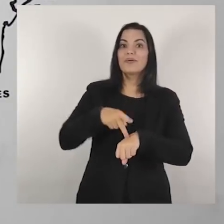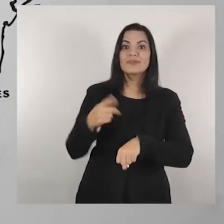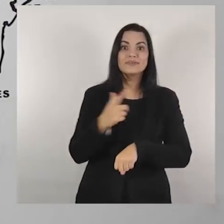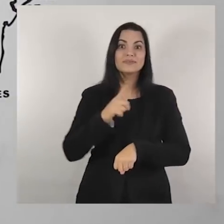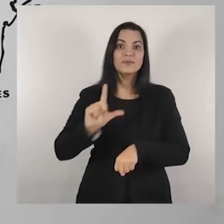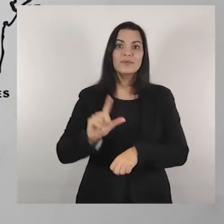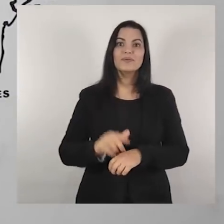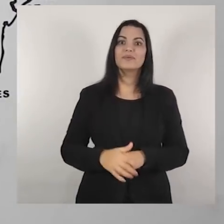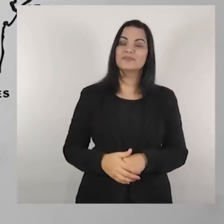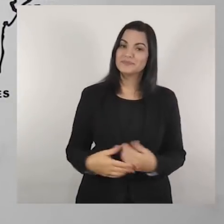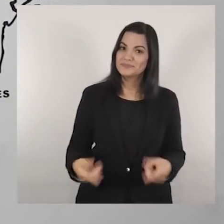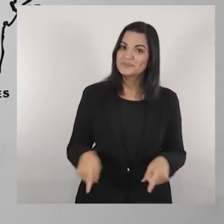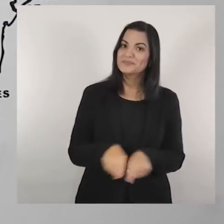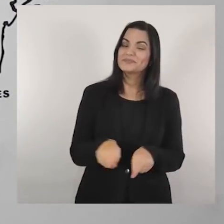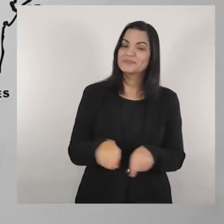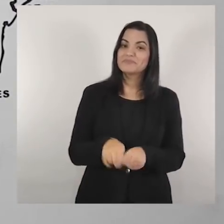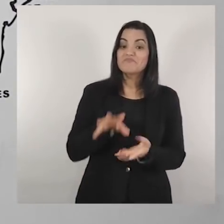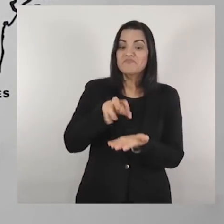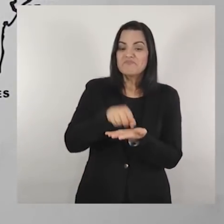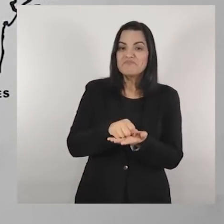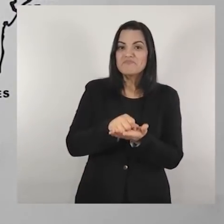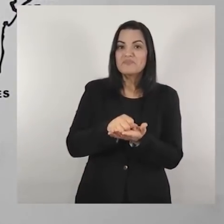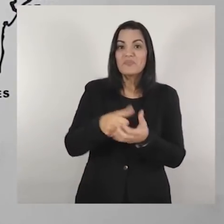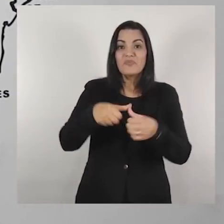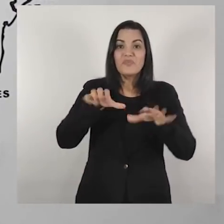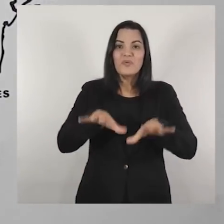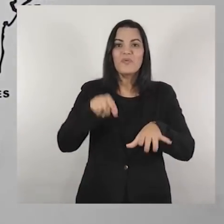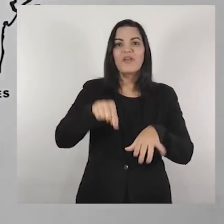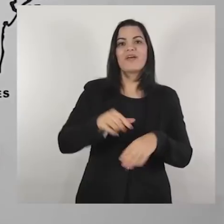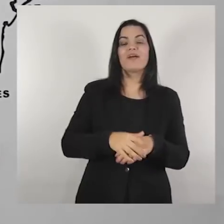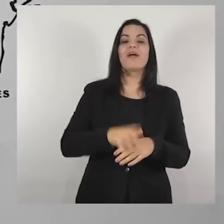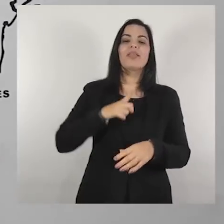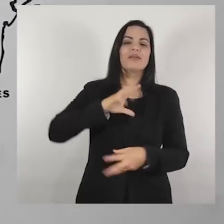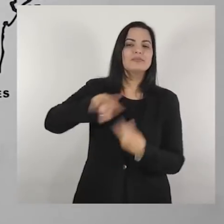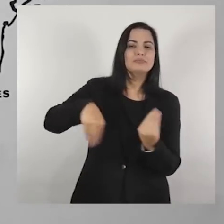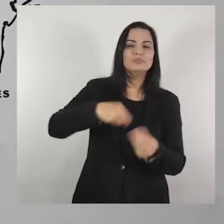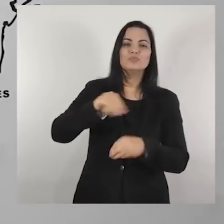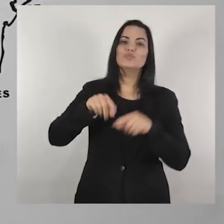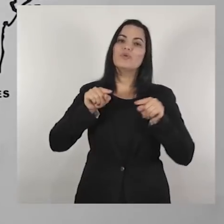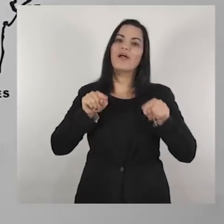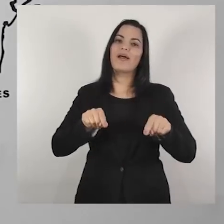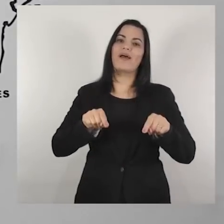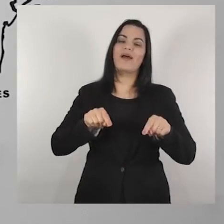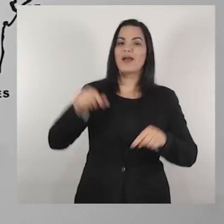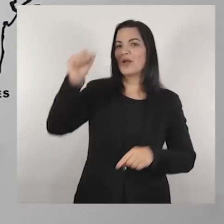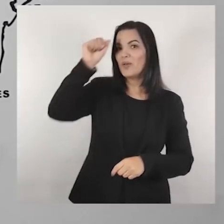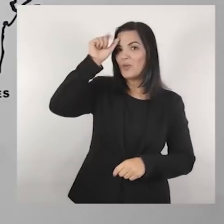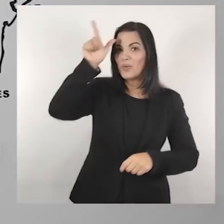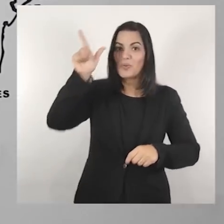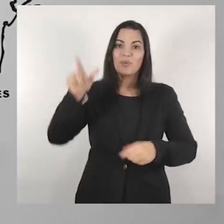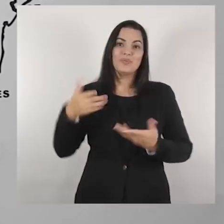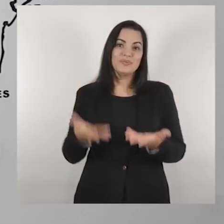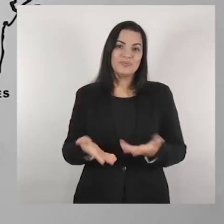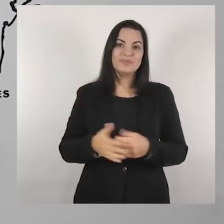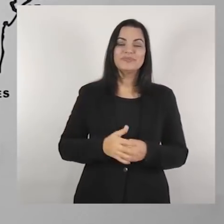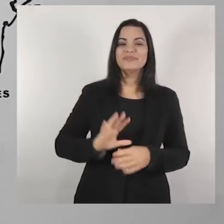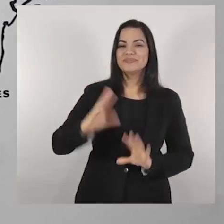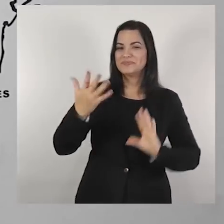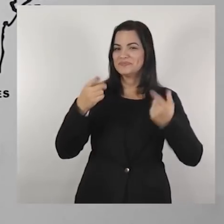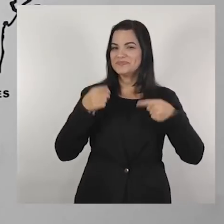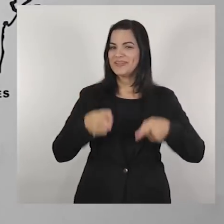países que ocuparam essa região. Então existe uma mistura muito grande